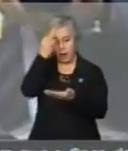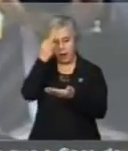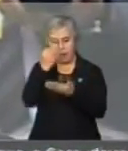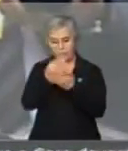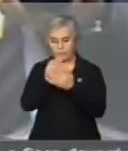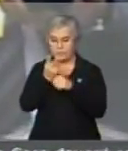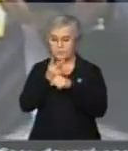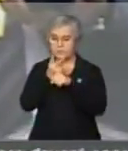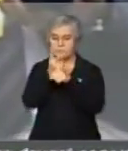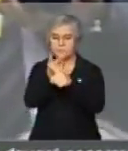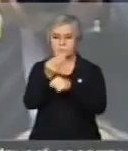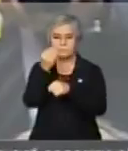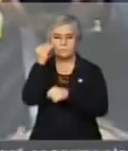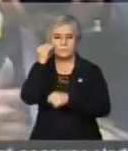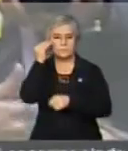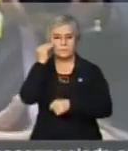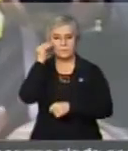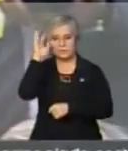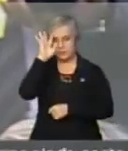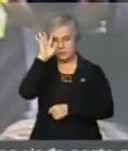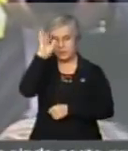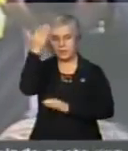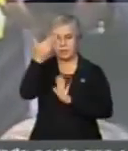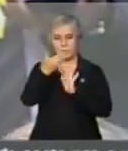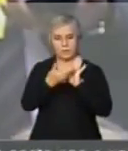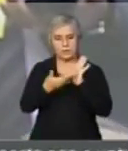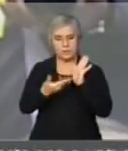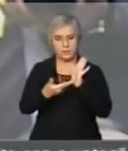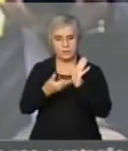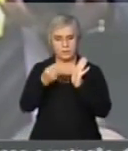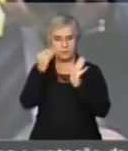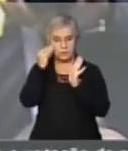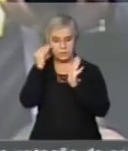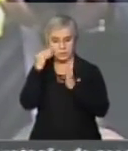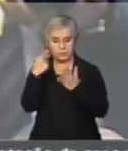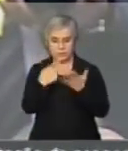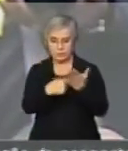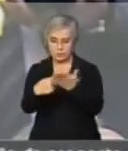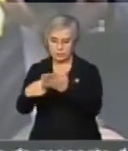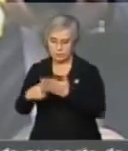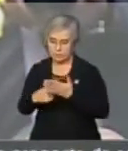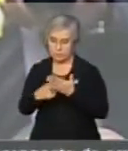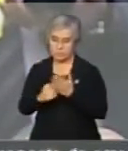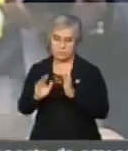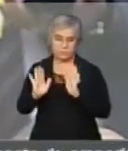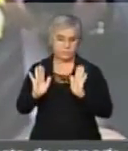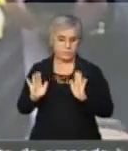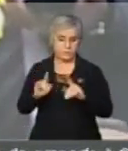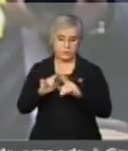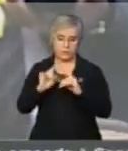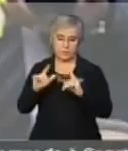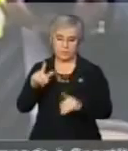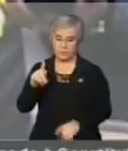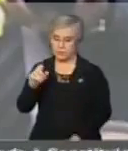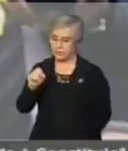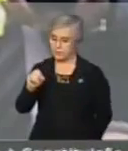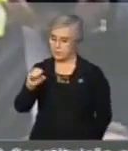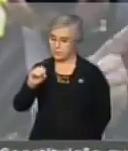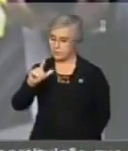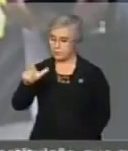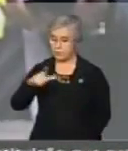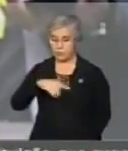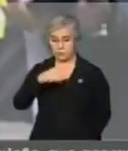uma solução para essa questão na busca de um acordo. Só que o pessoal tem uma posição diferente.